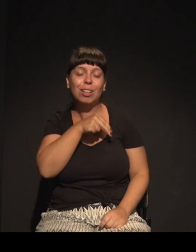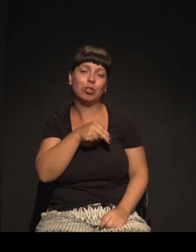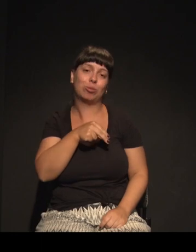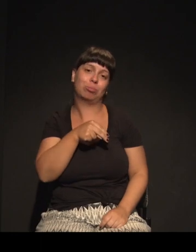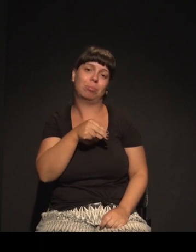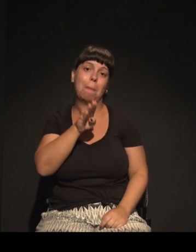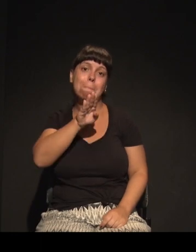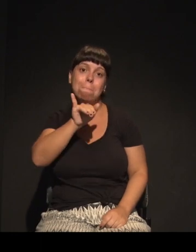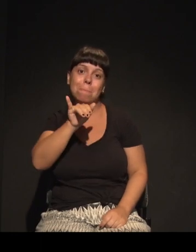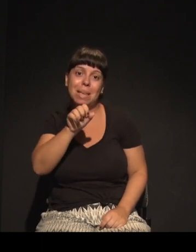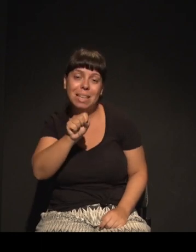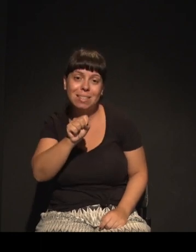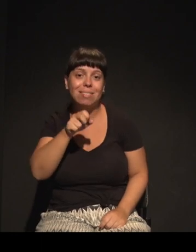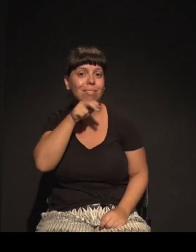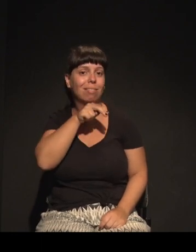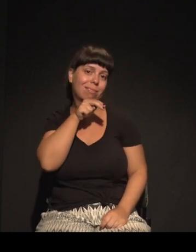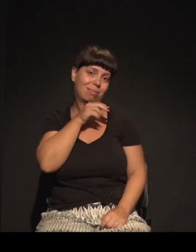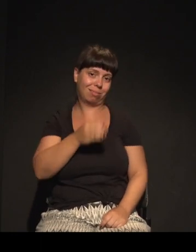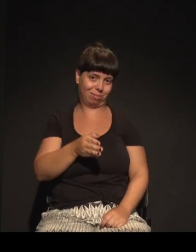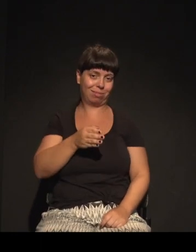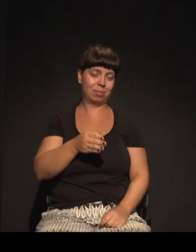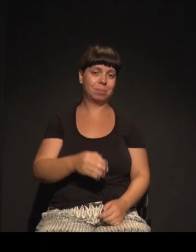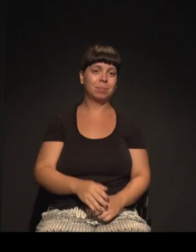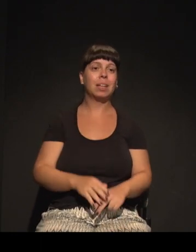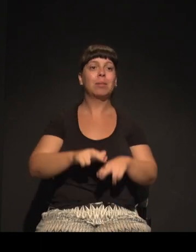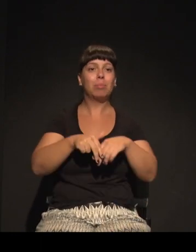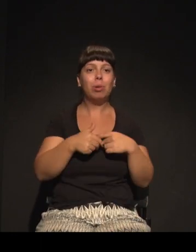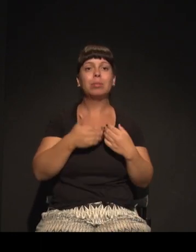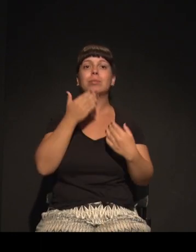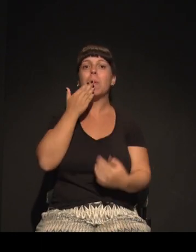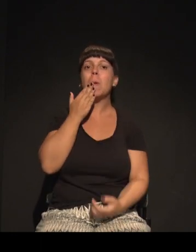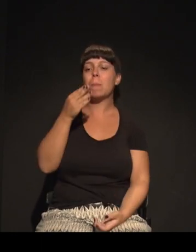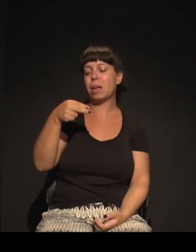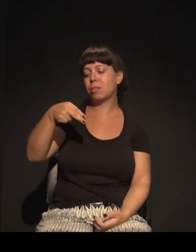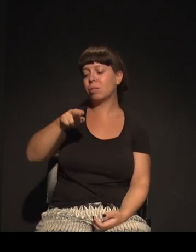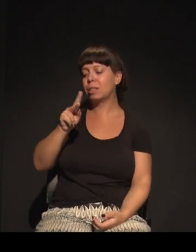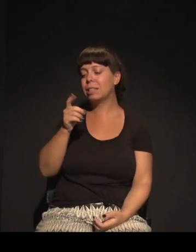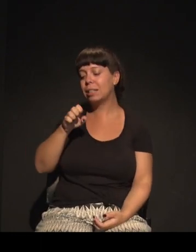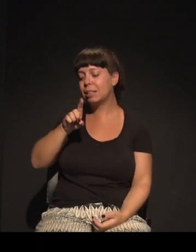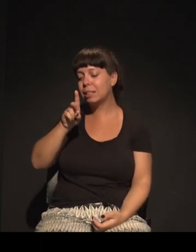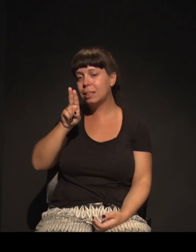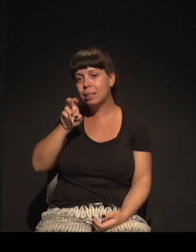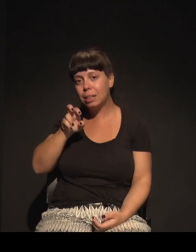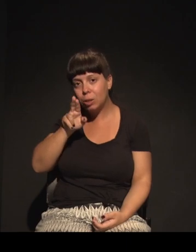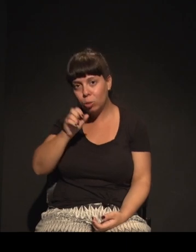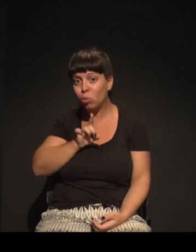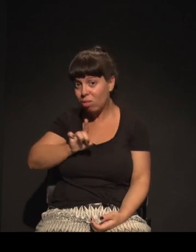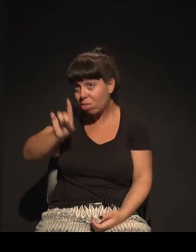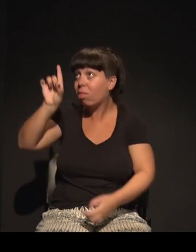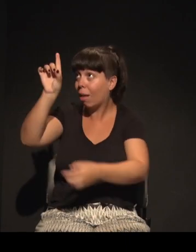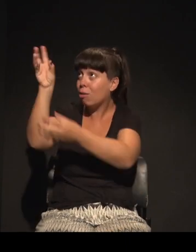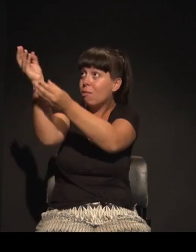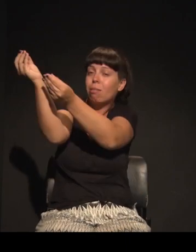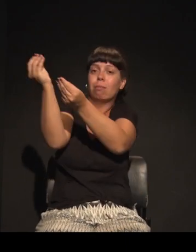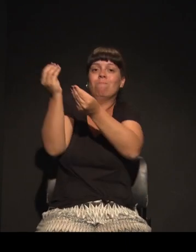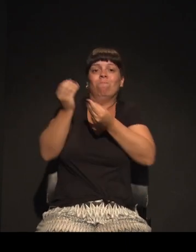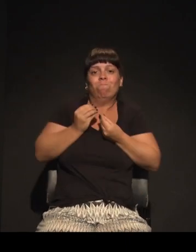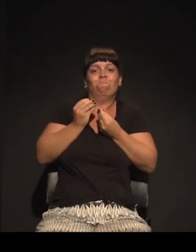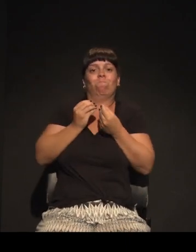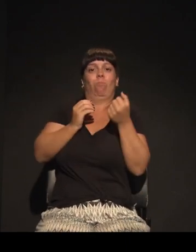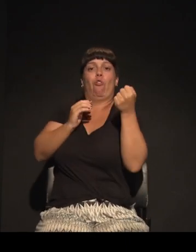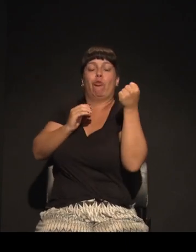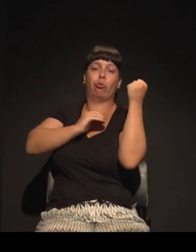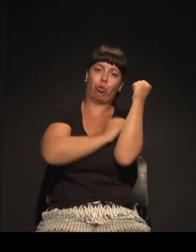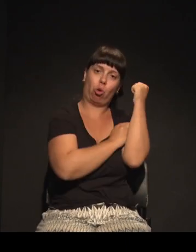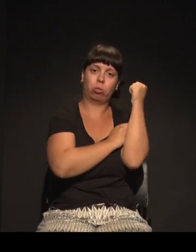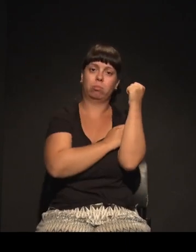eu peço muito pra que a 0 de forças deus dê força pra nós né pra que a gente continua a nossa